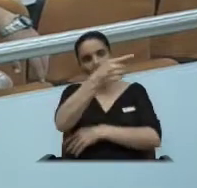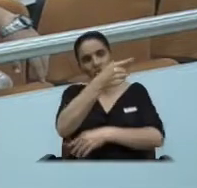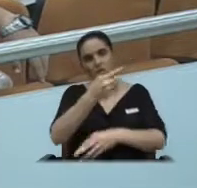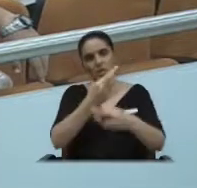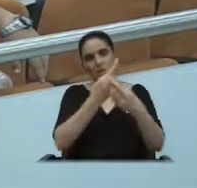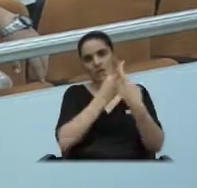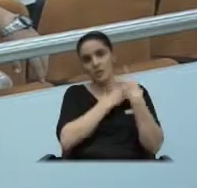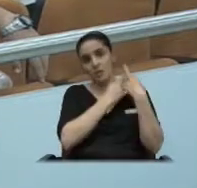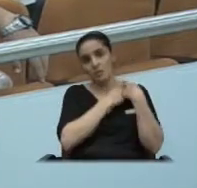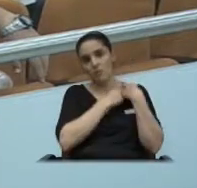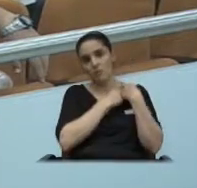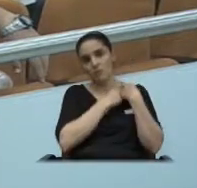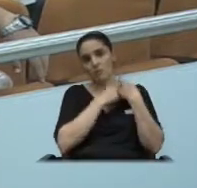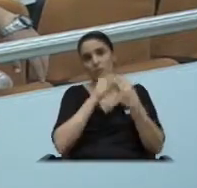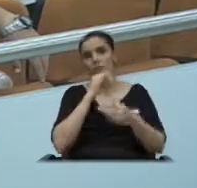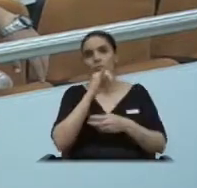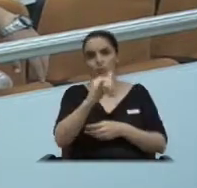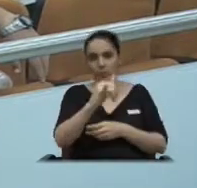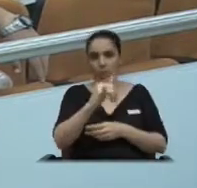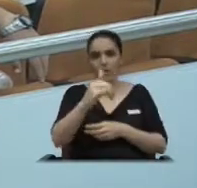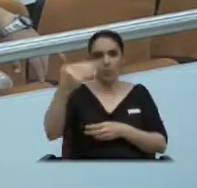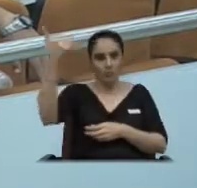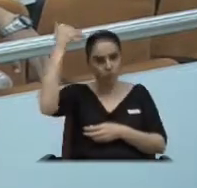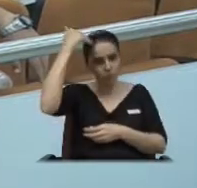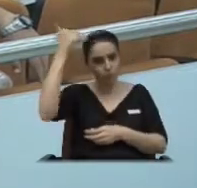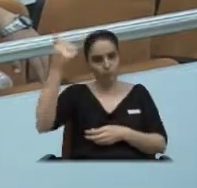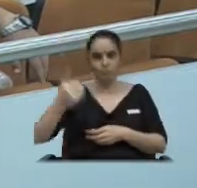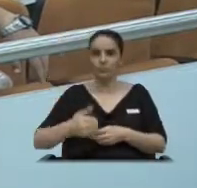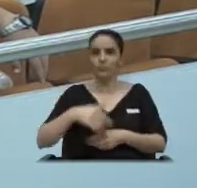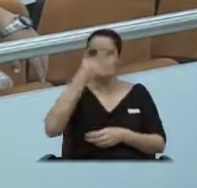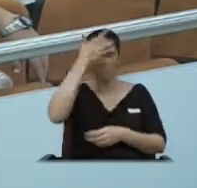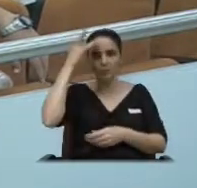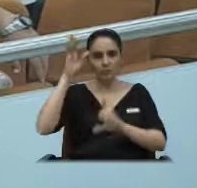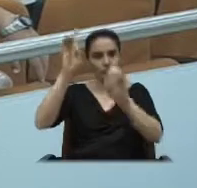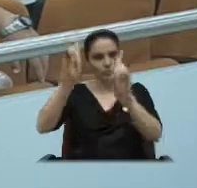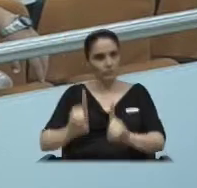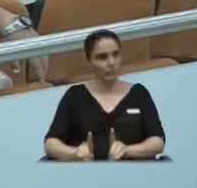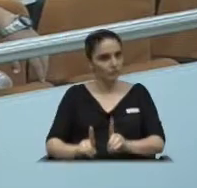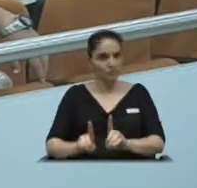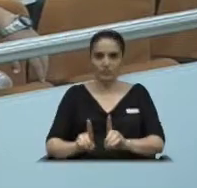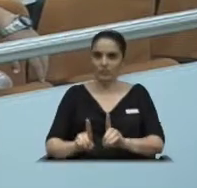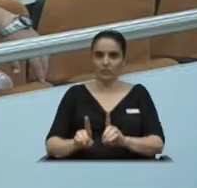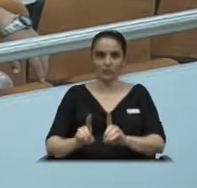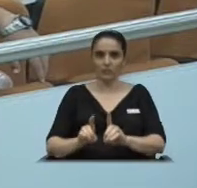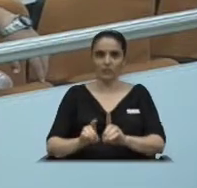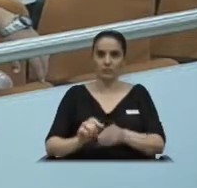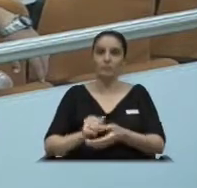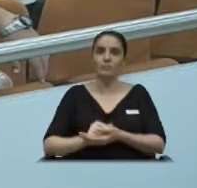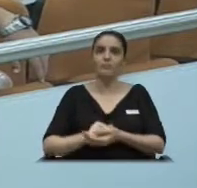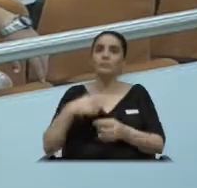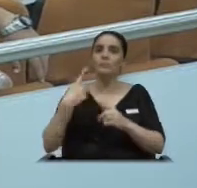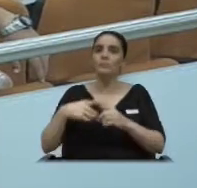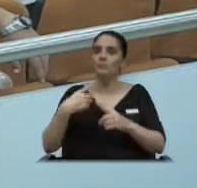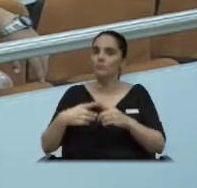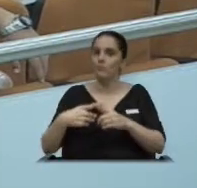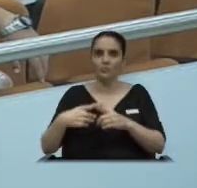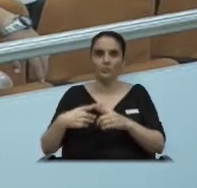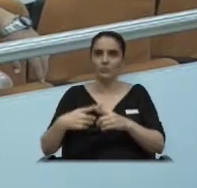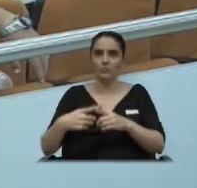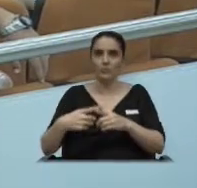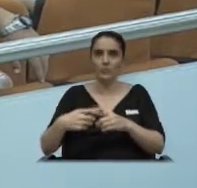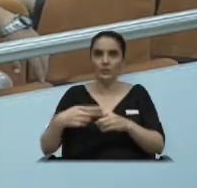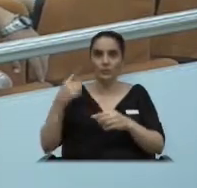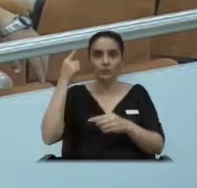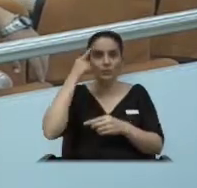ele disse. E não venha nos culpar por aquilo que alguém disse, que alguém usa indevidamente. Porque não cabe no meu